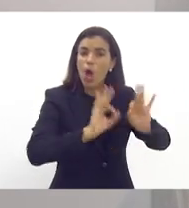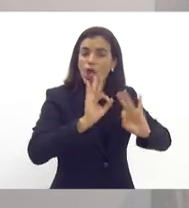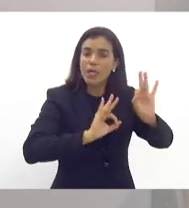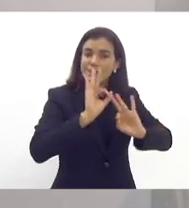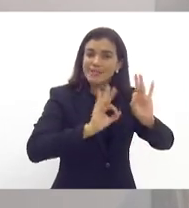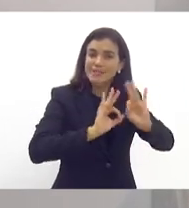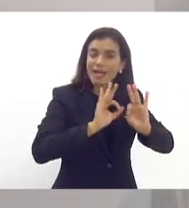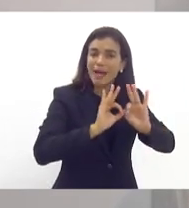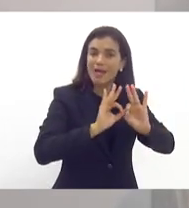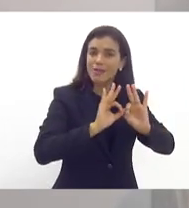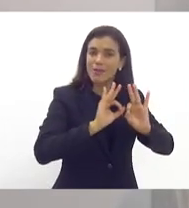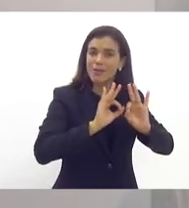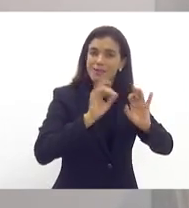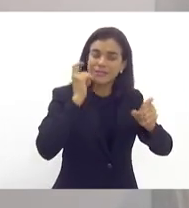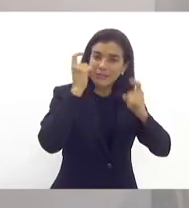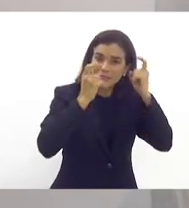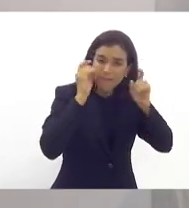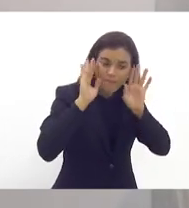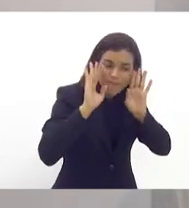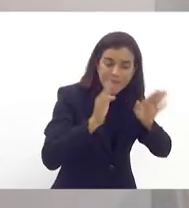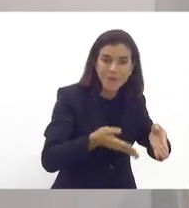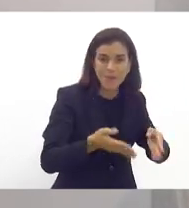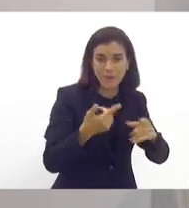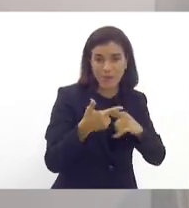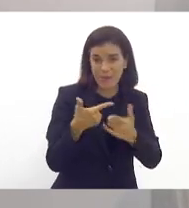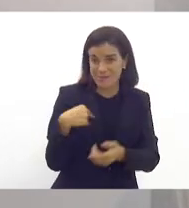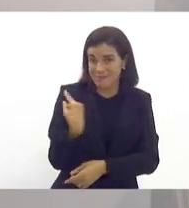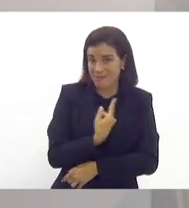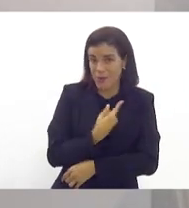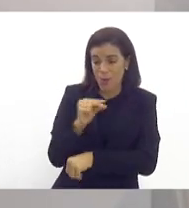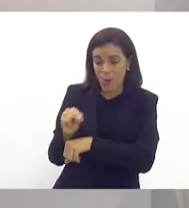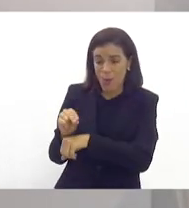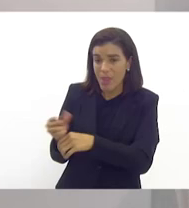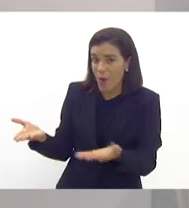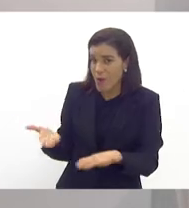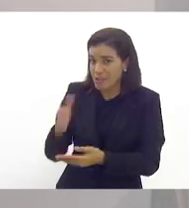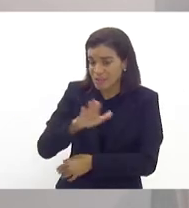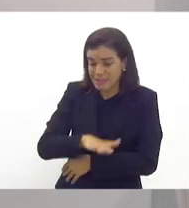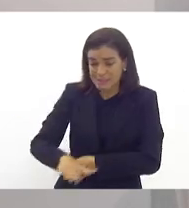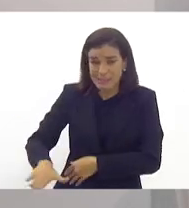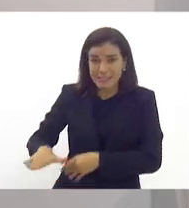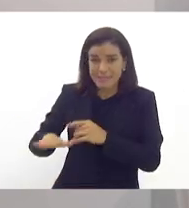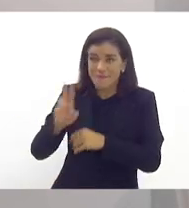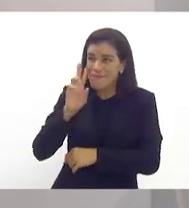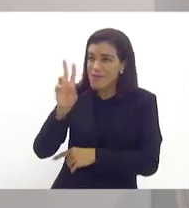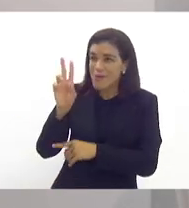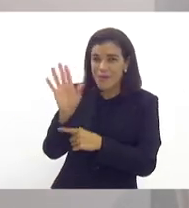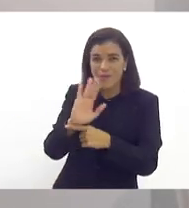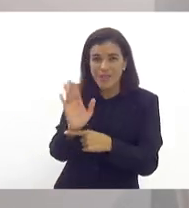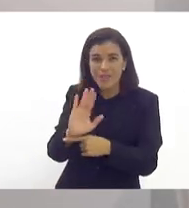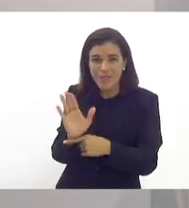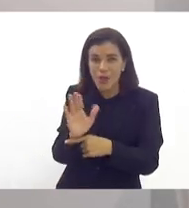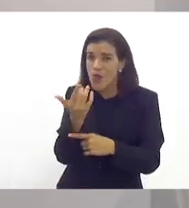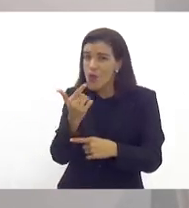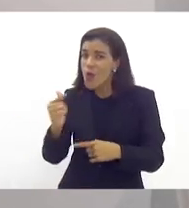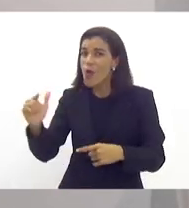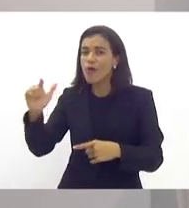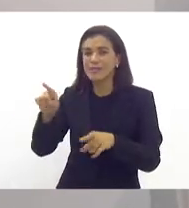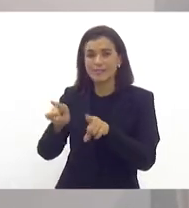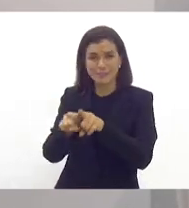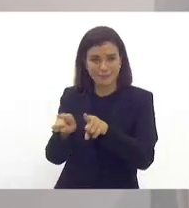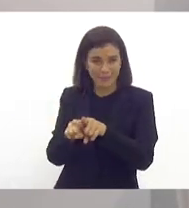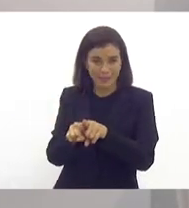porque sabe que se a gente não cuidar bem das crianças hoje imagina essas crianças que nós vimos no vídeo e outras né que amanhã